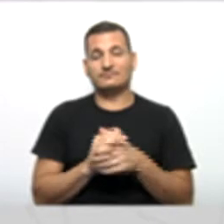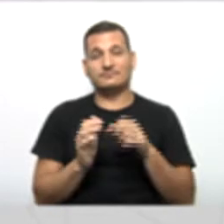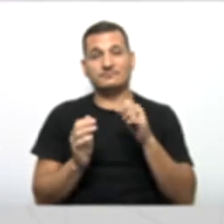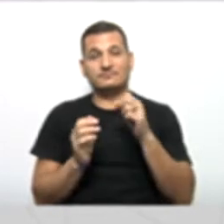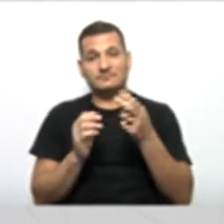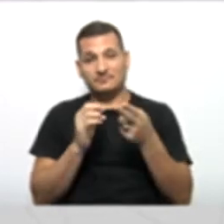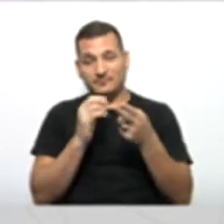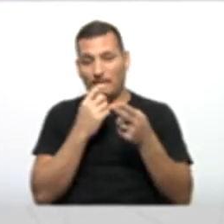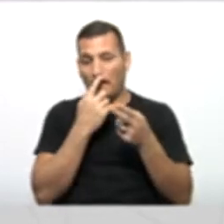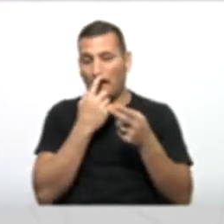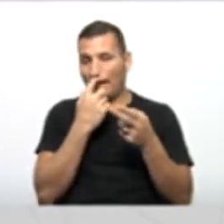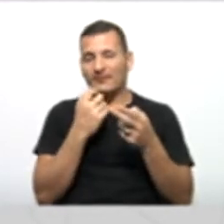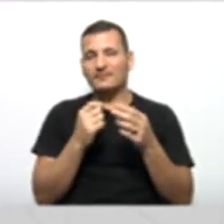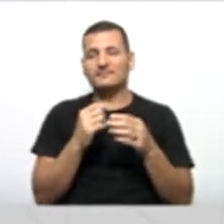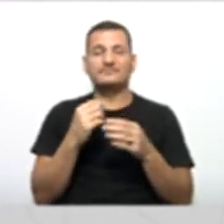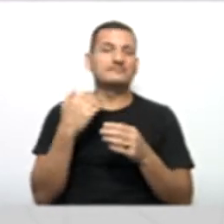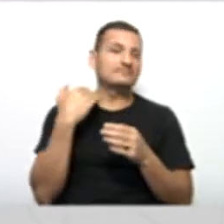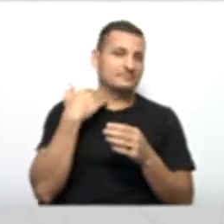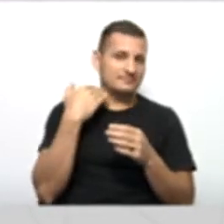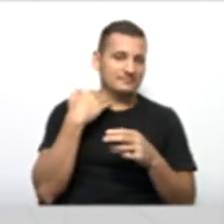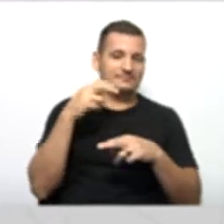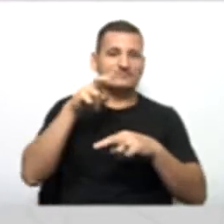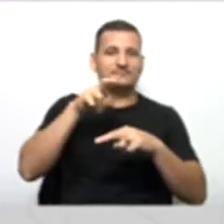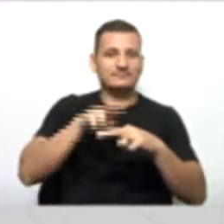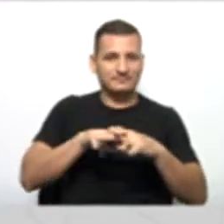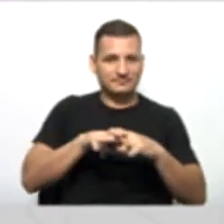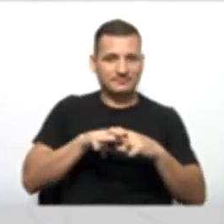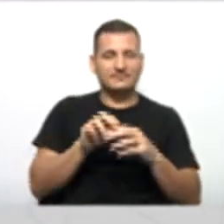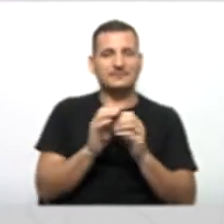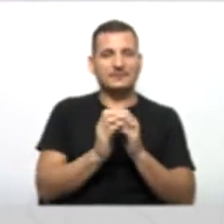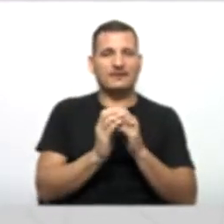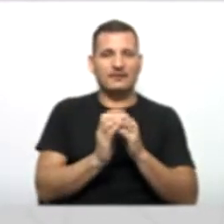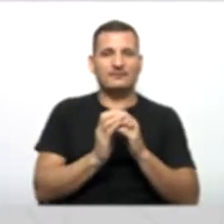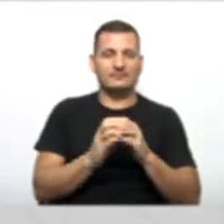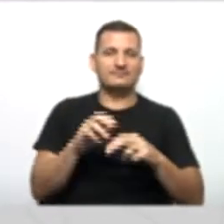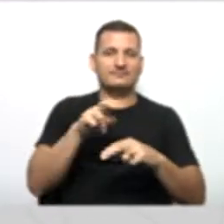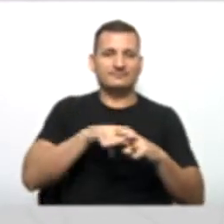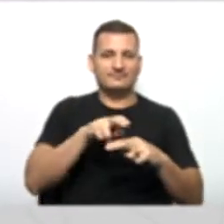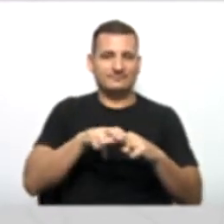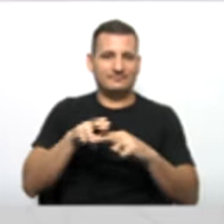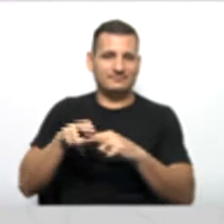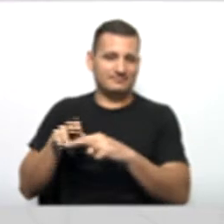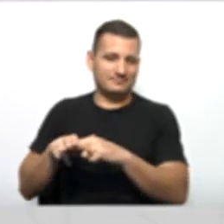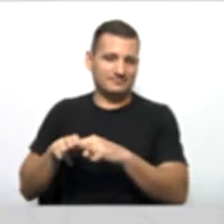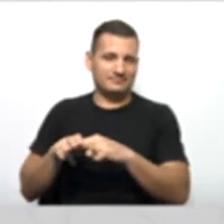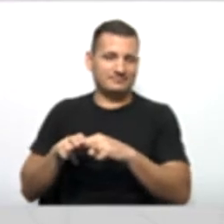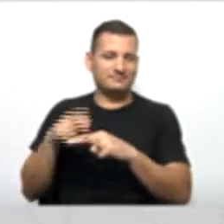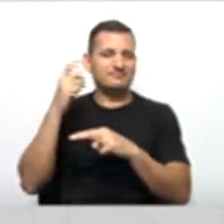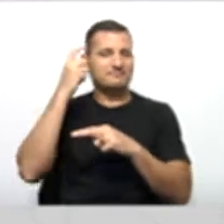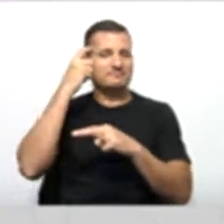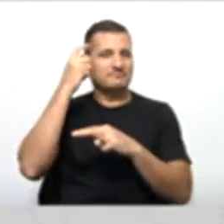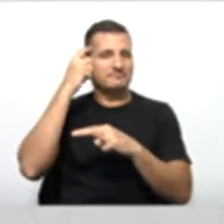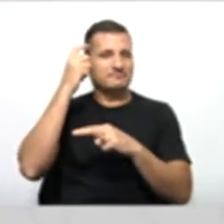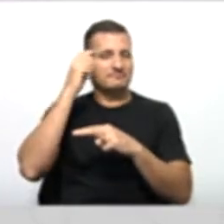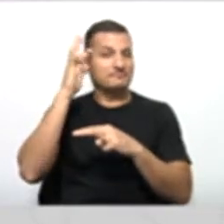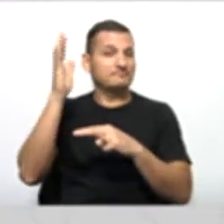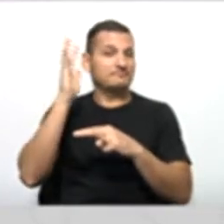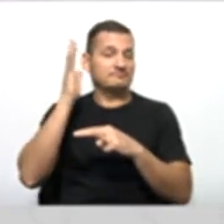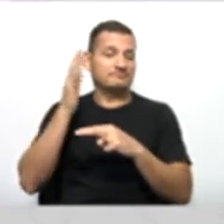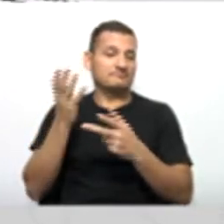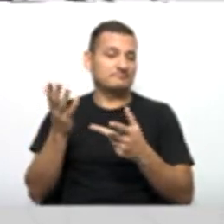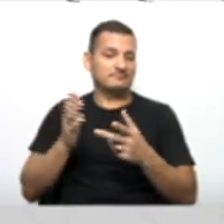de dados dessa maneira um banco com um monte de dadinho sentado não é porque a gente imagina a gente não tem conhecimento